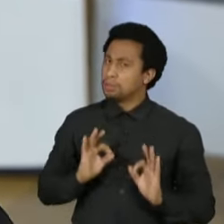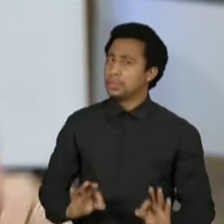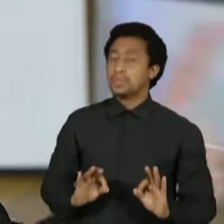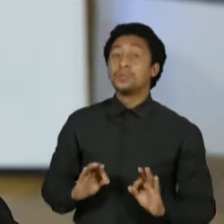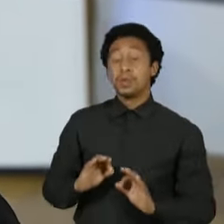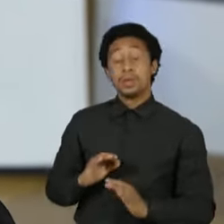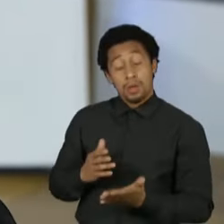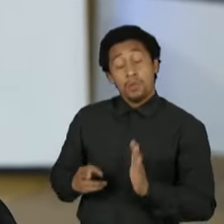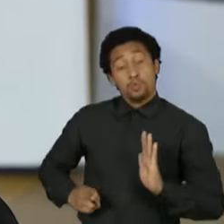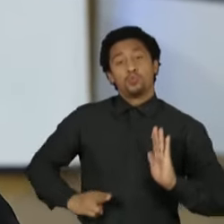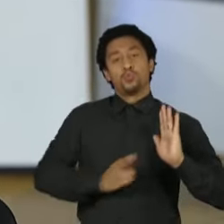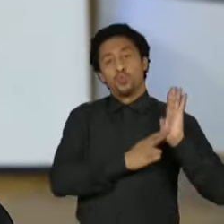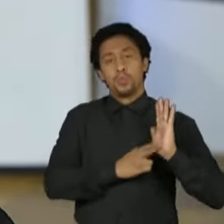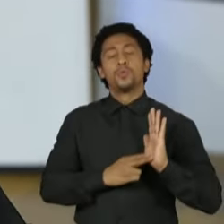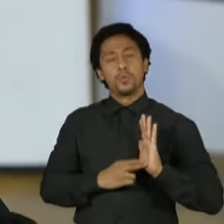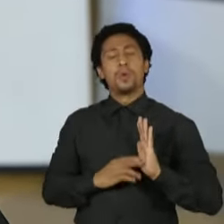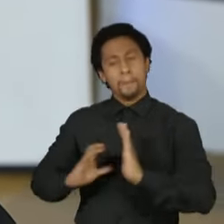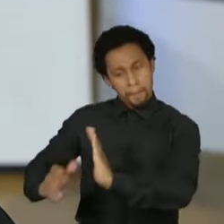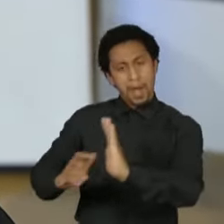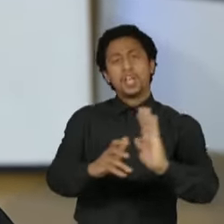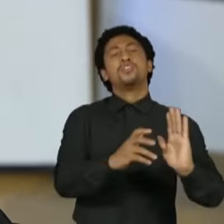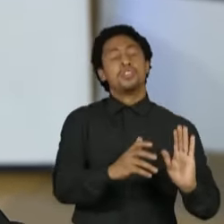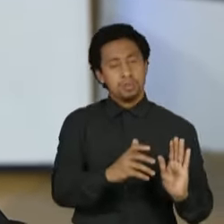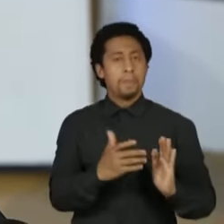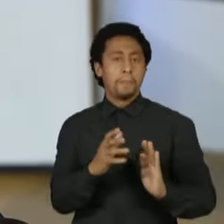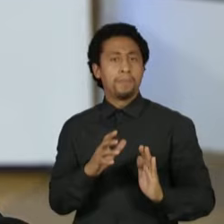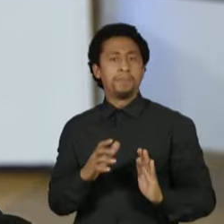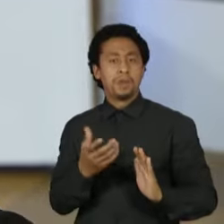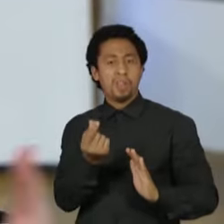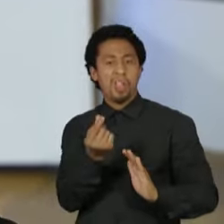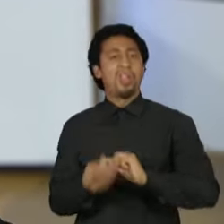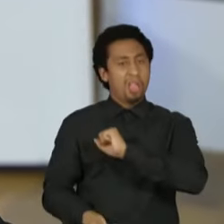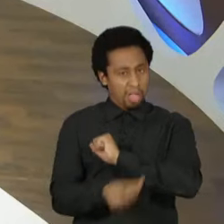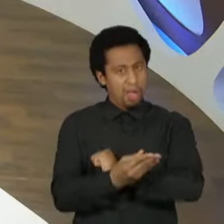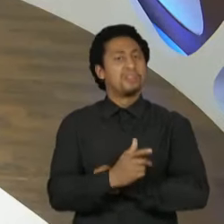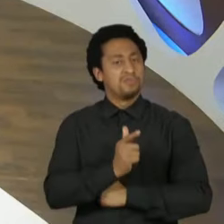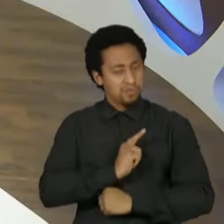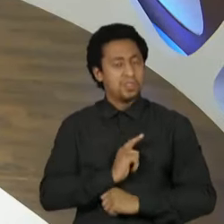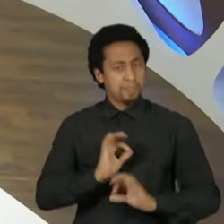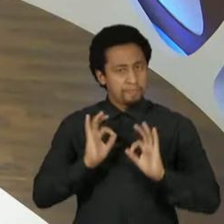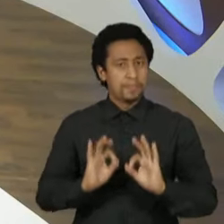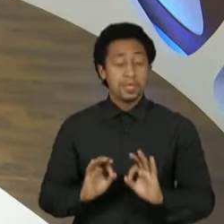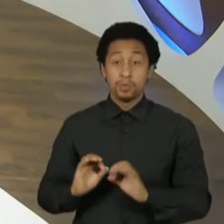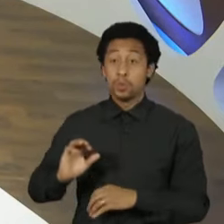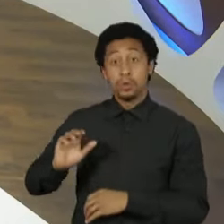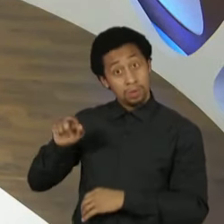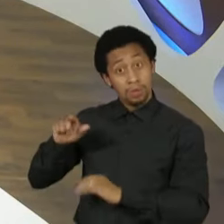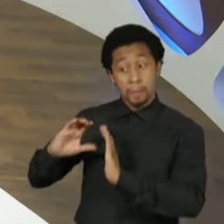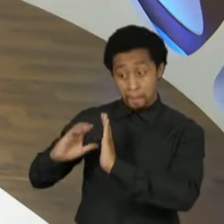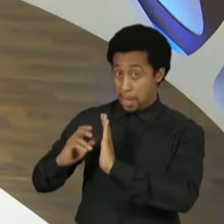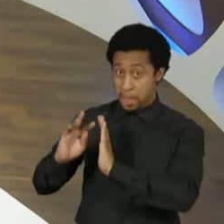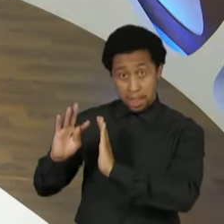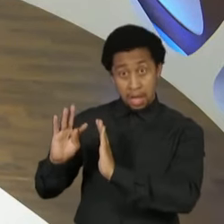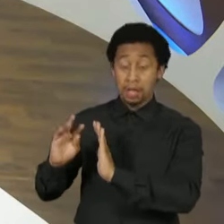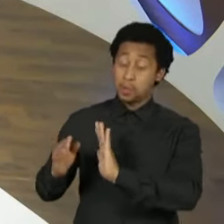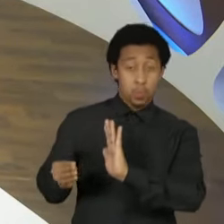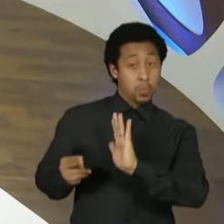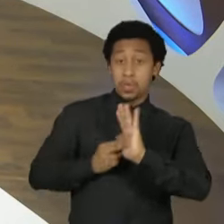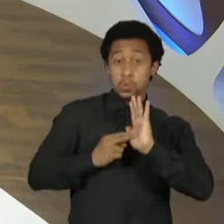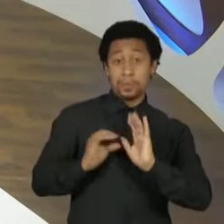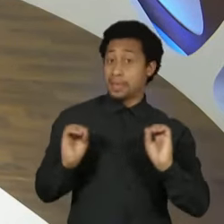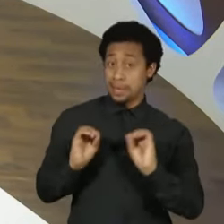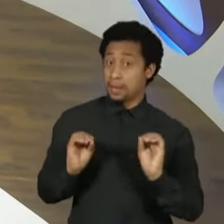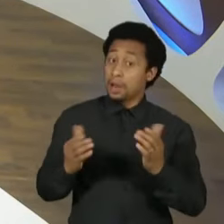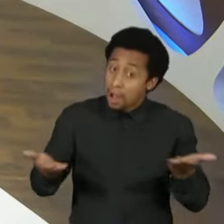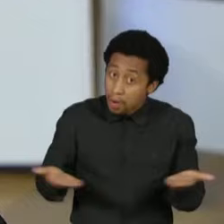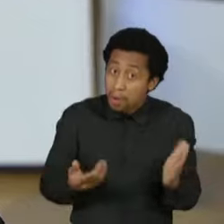não faz, até hoje nega que houve esse escândalo. E depois, agora, hoje nós temos o orçamento secreto